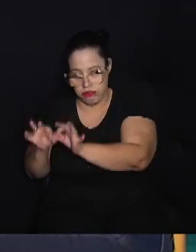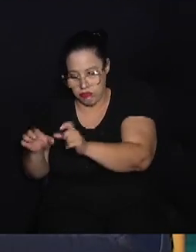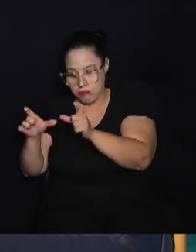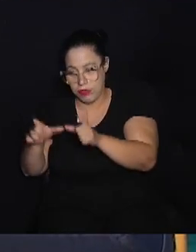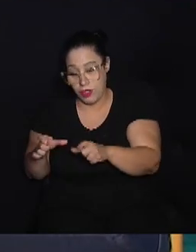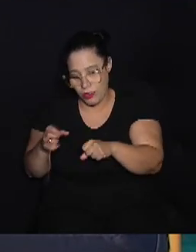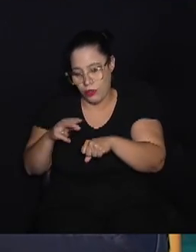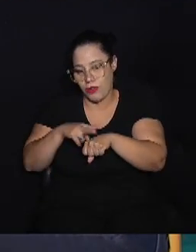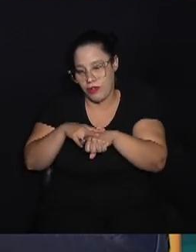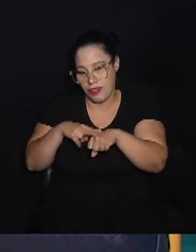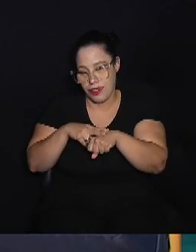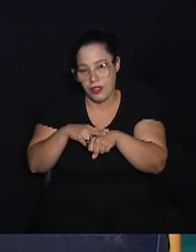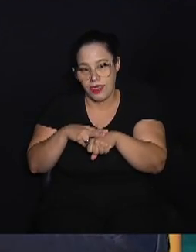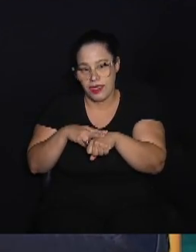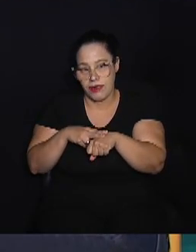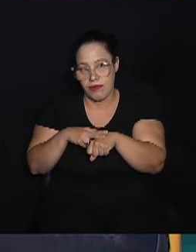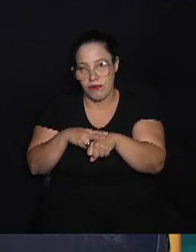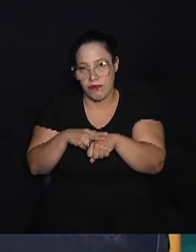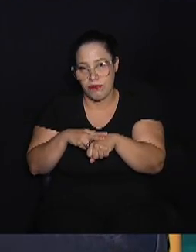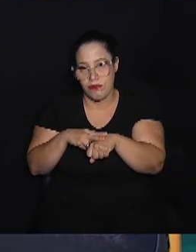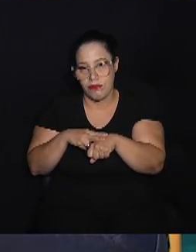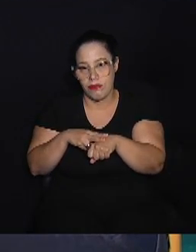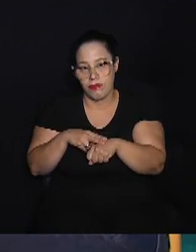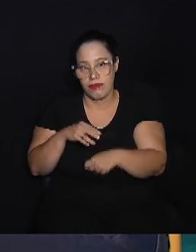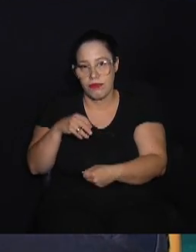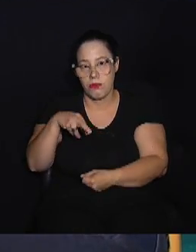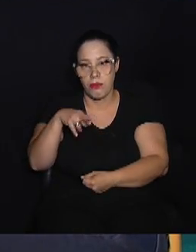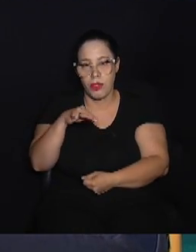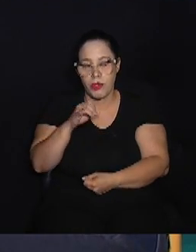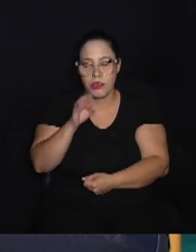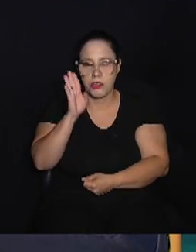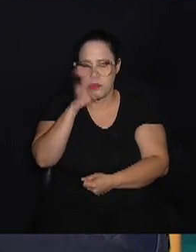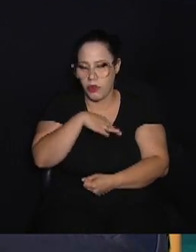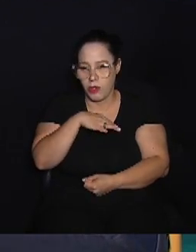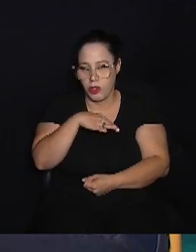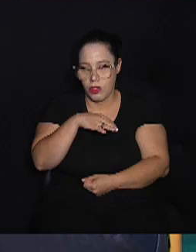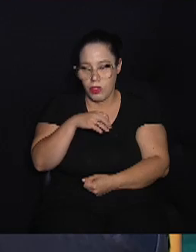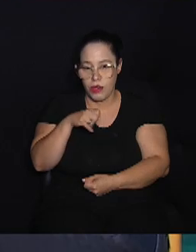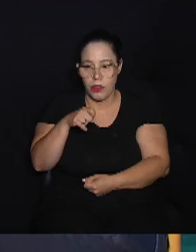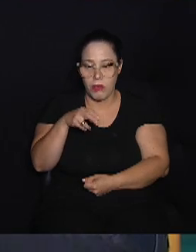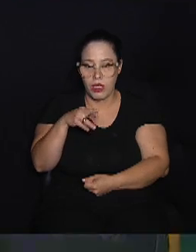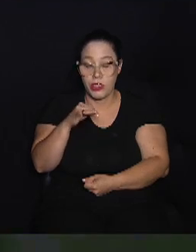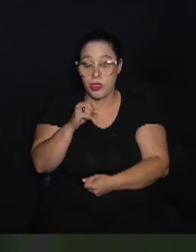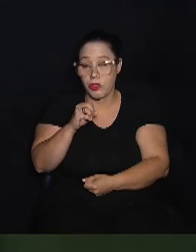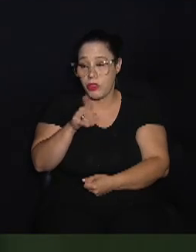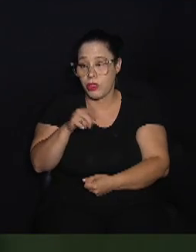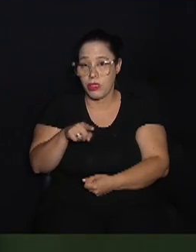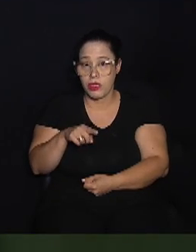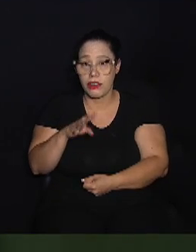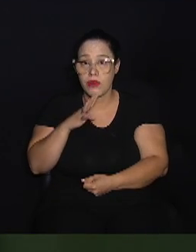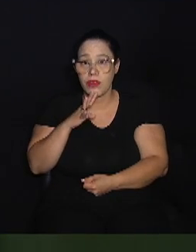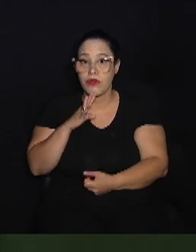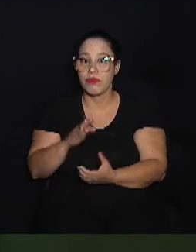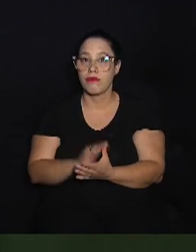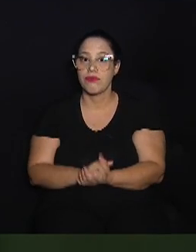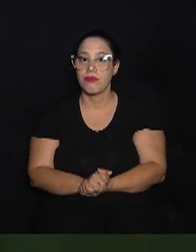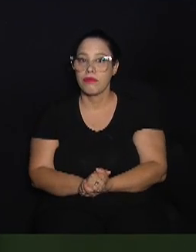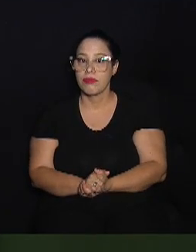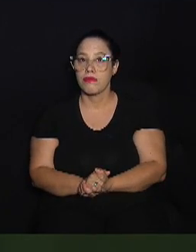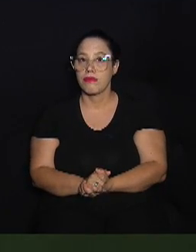verde até que ela se torne a bruxa má do Mágico de Oz, que todo mundo conhece.